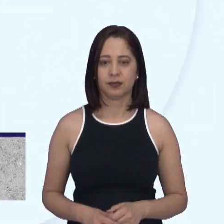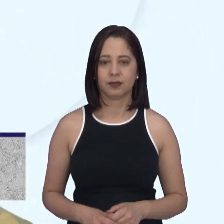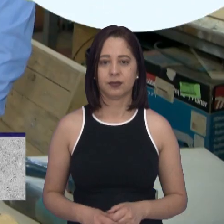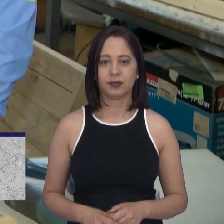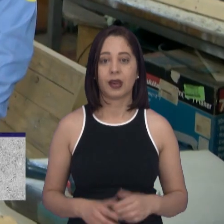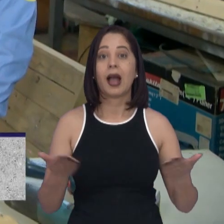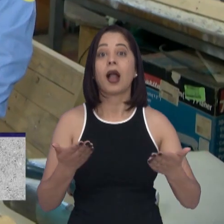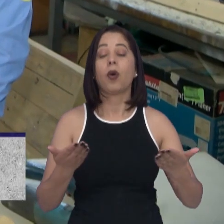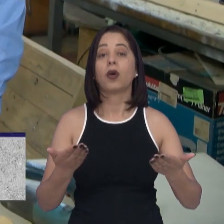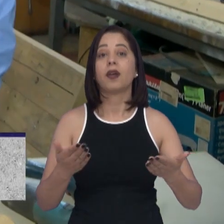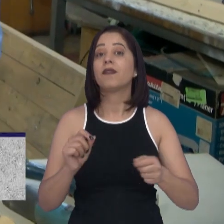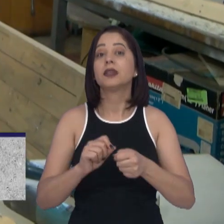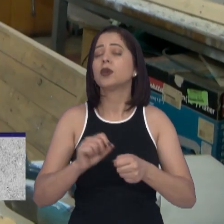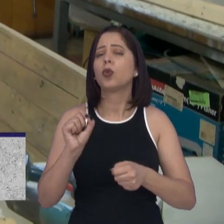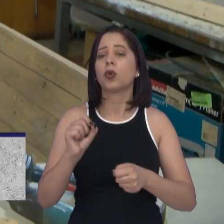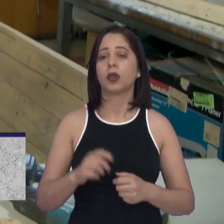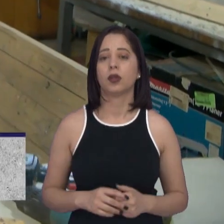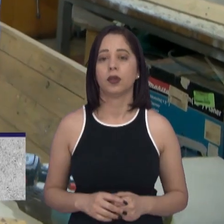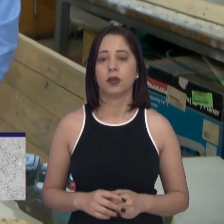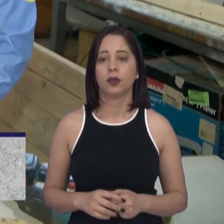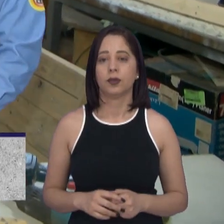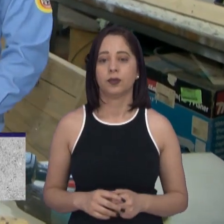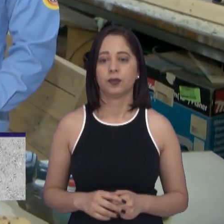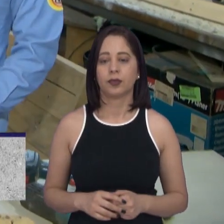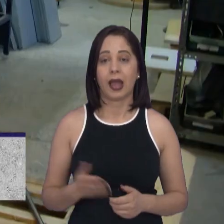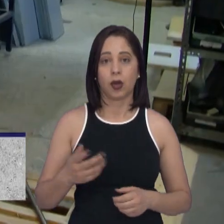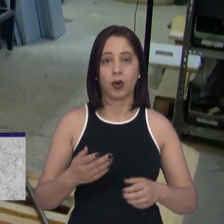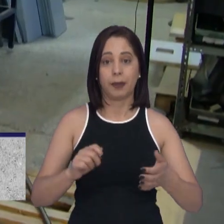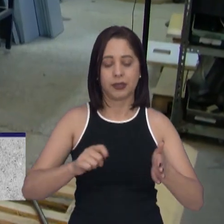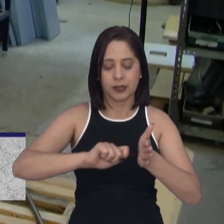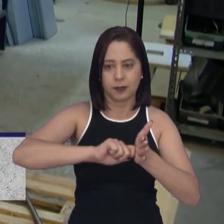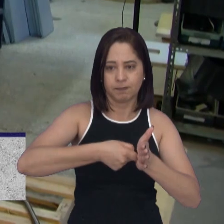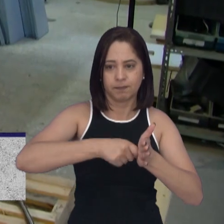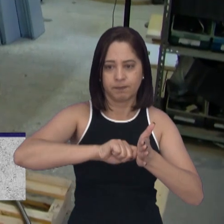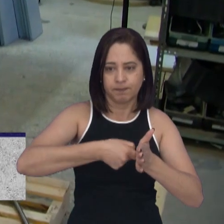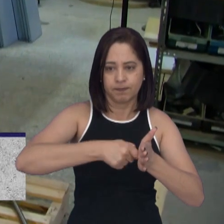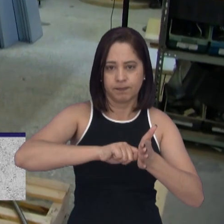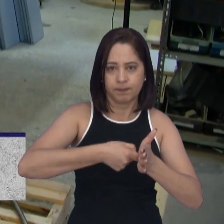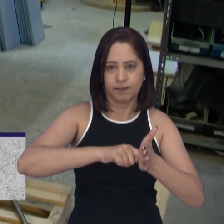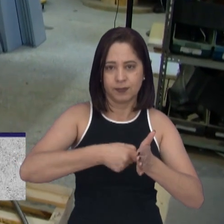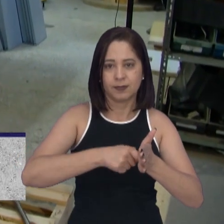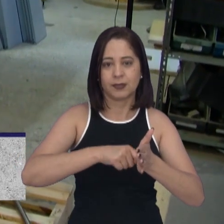qual que é o próximo passo, Gabriel? Agora a gente faria a parte de parafusar. Tem uma parafusadeira.